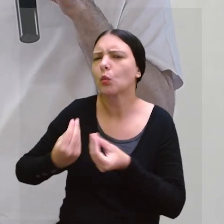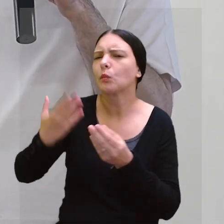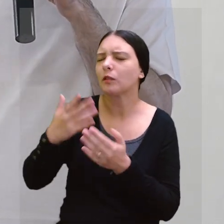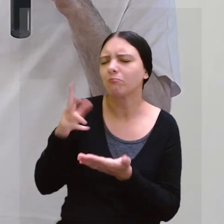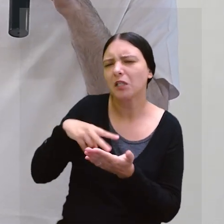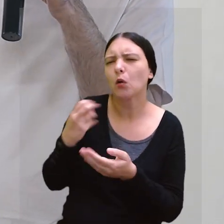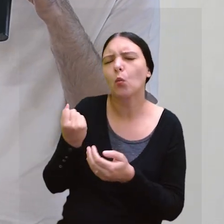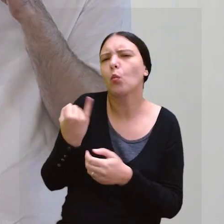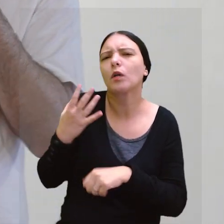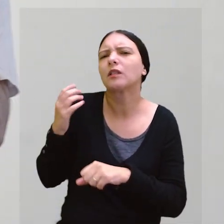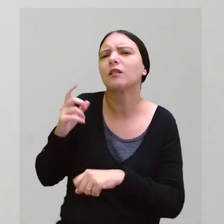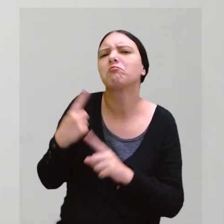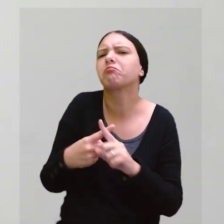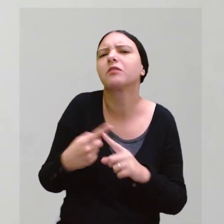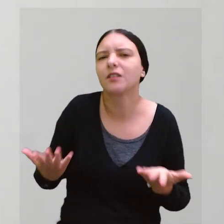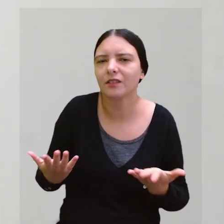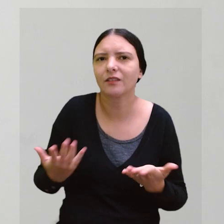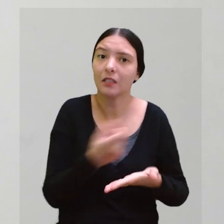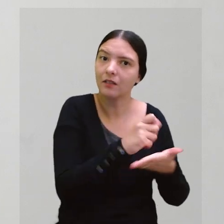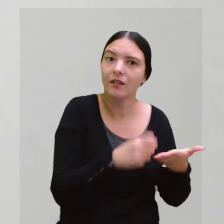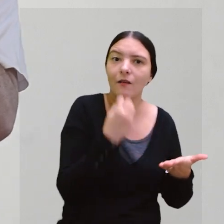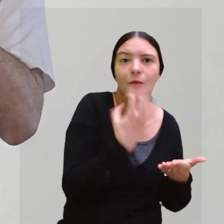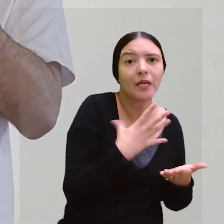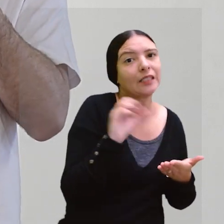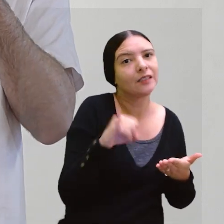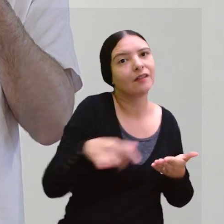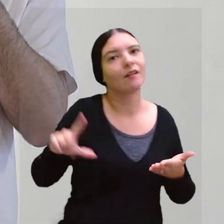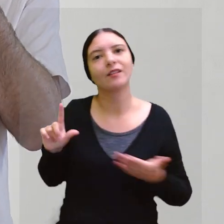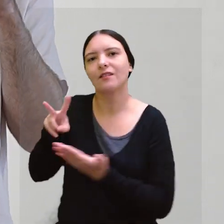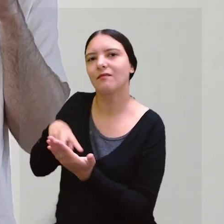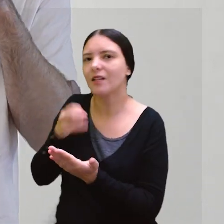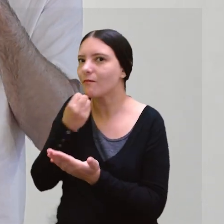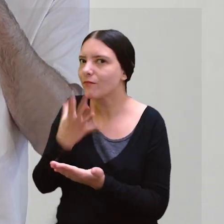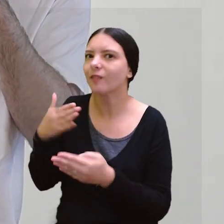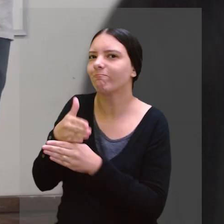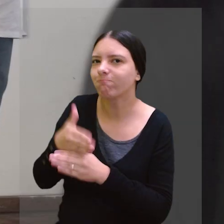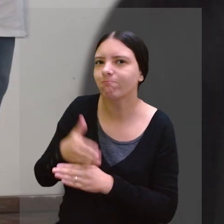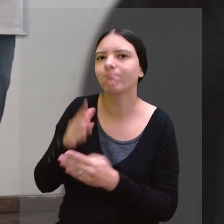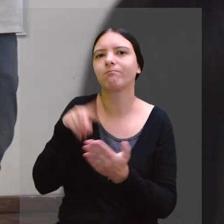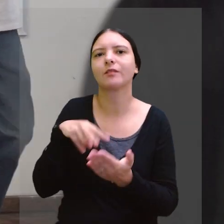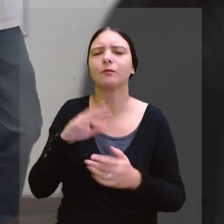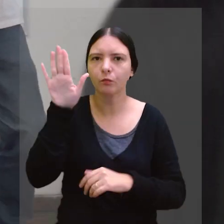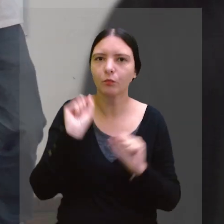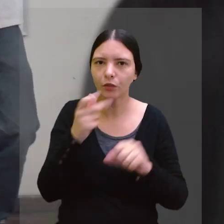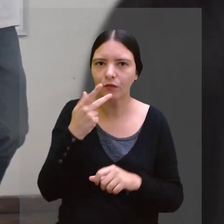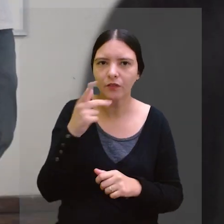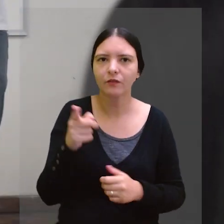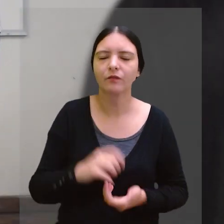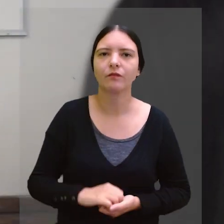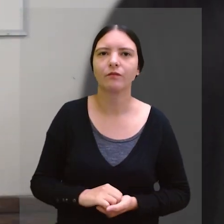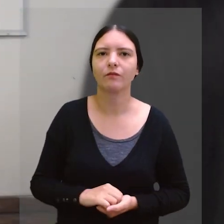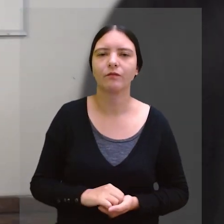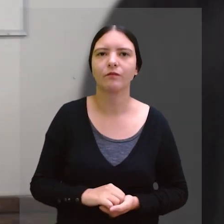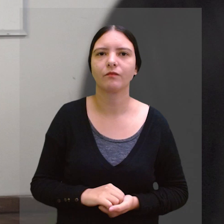de leitura? Regra geral, escreve bem quem lê com frequência. Pode falar. Em